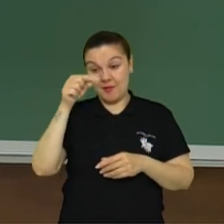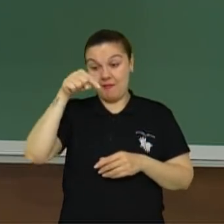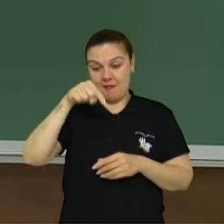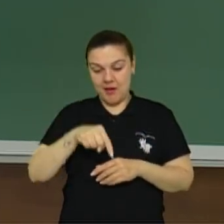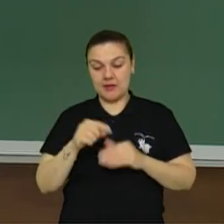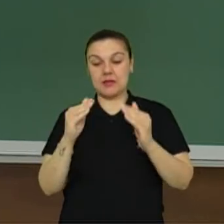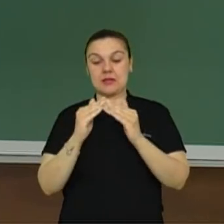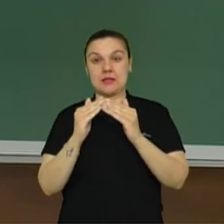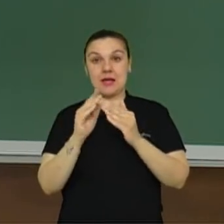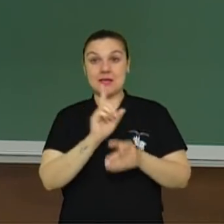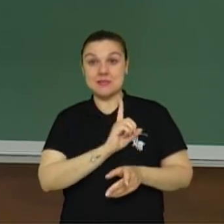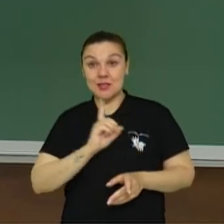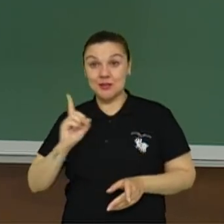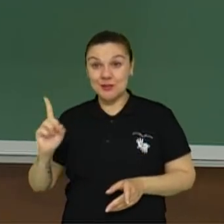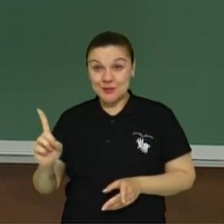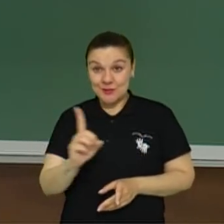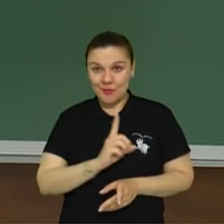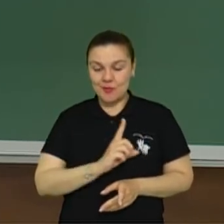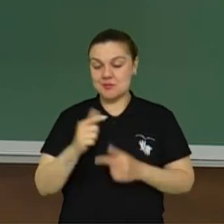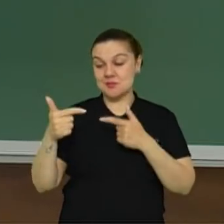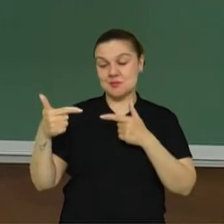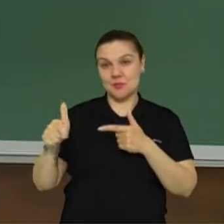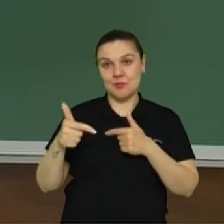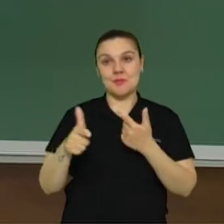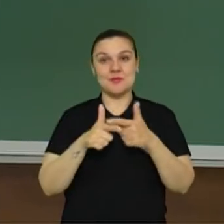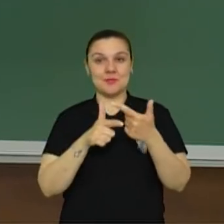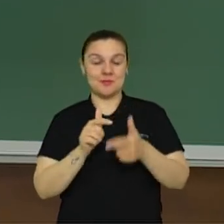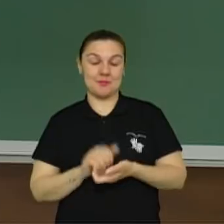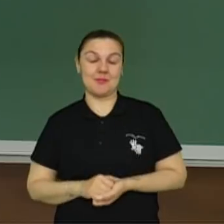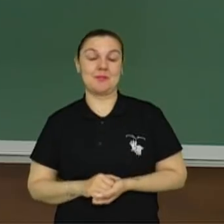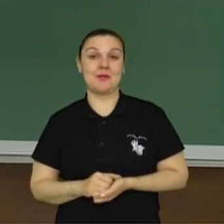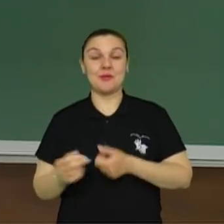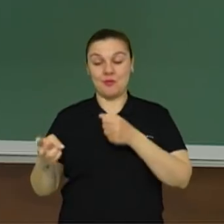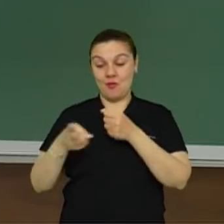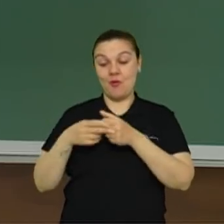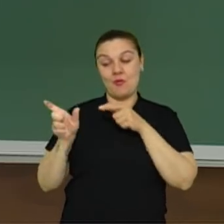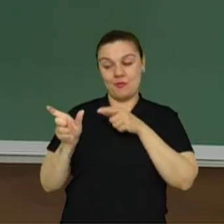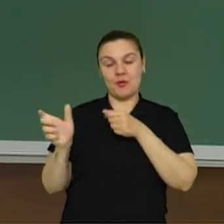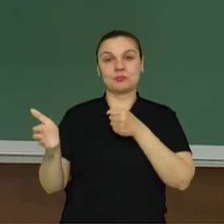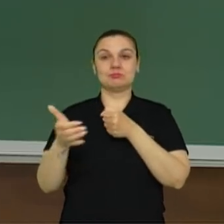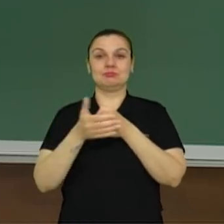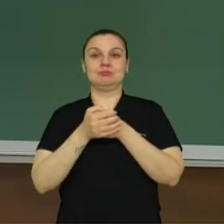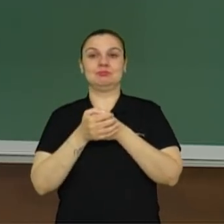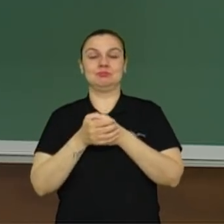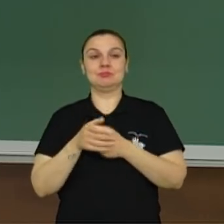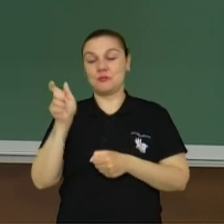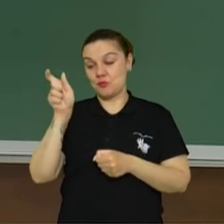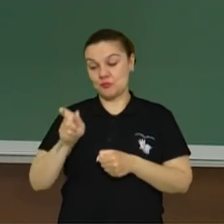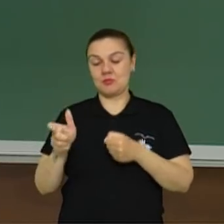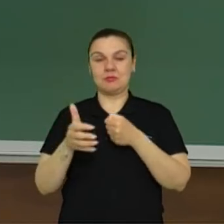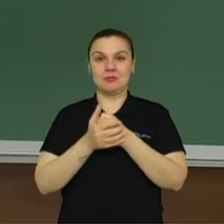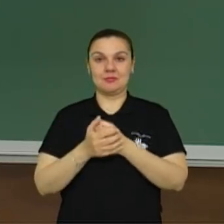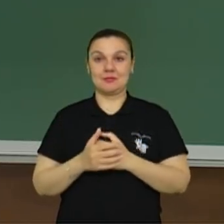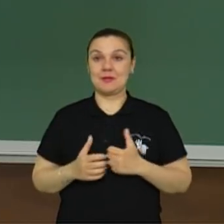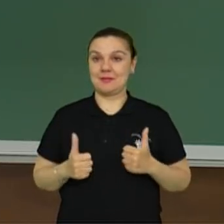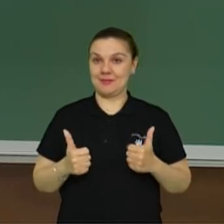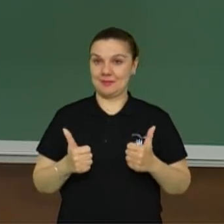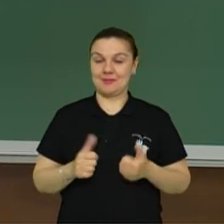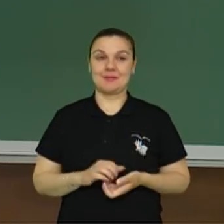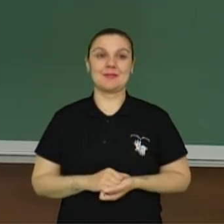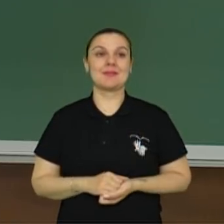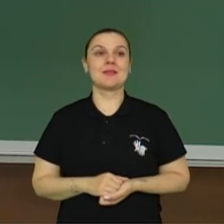casa nós não temos esse problema. Sujeito desinencial. Bacana?